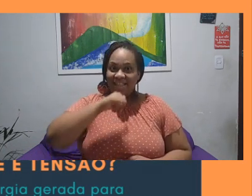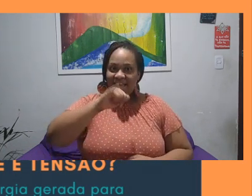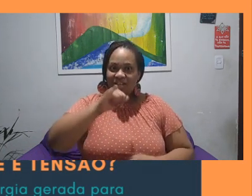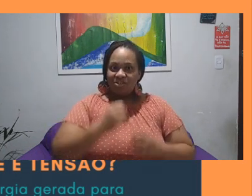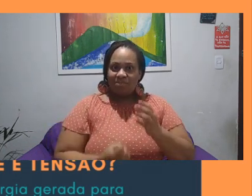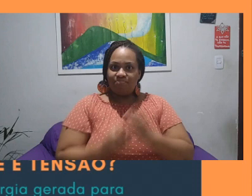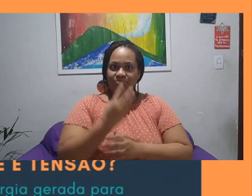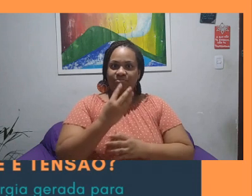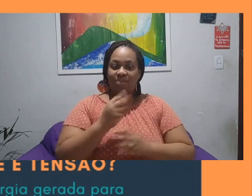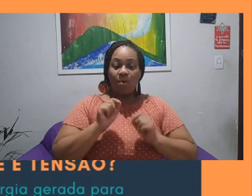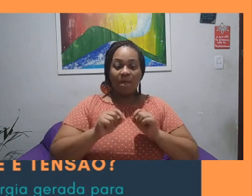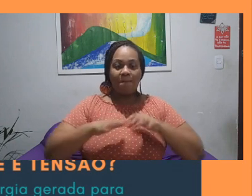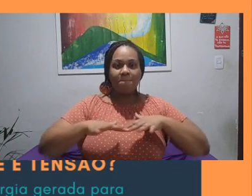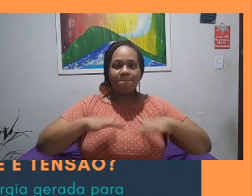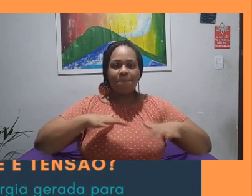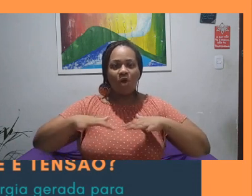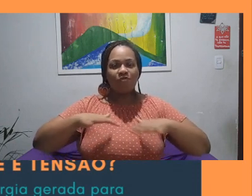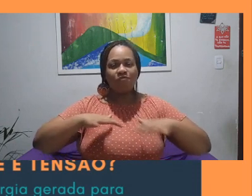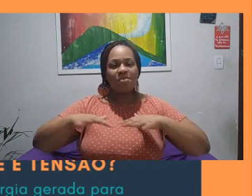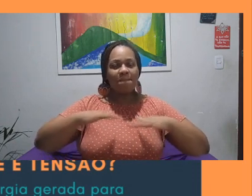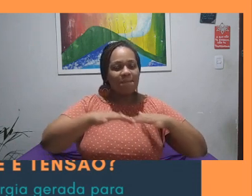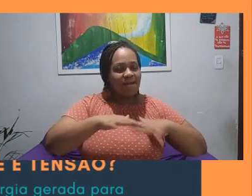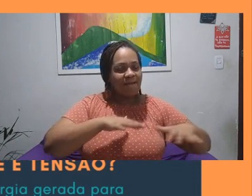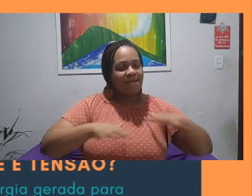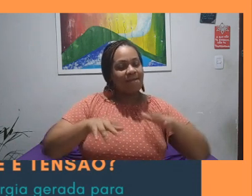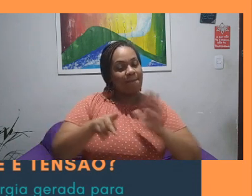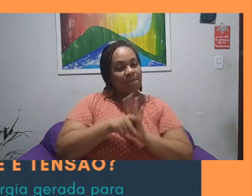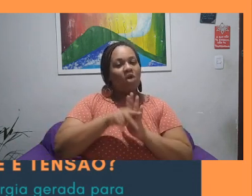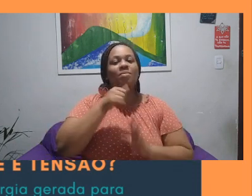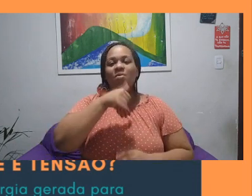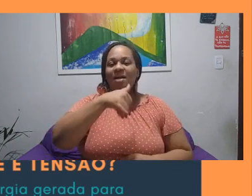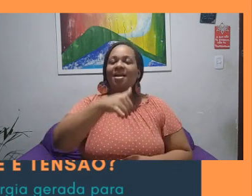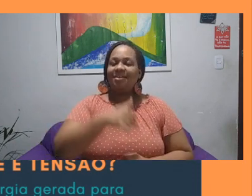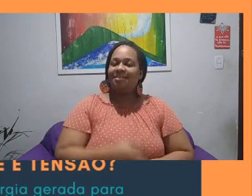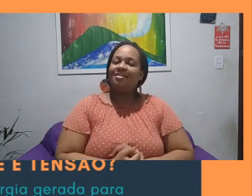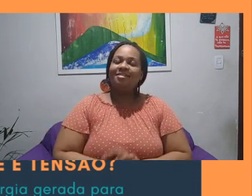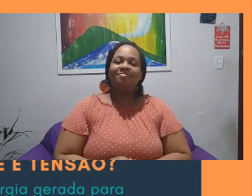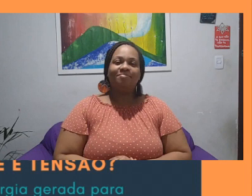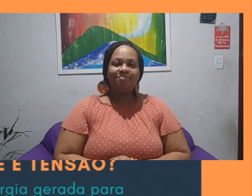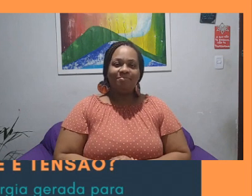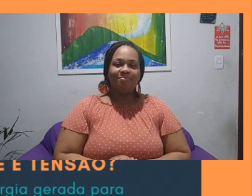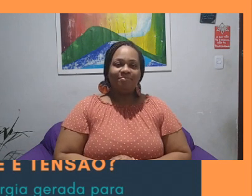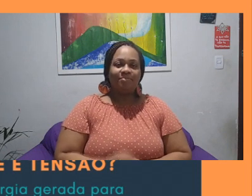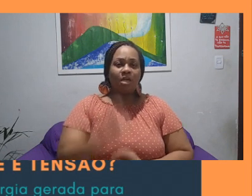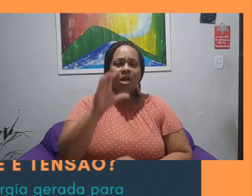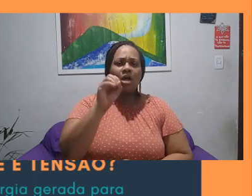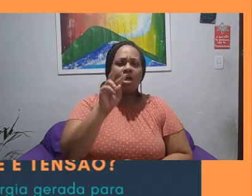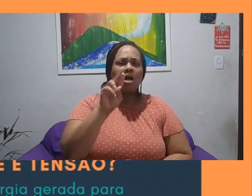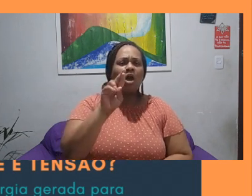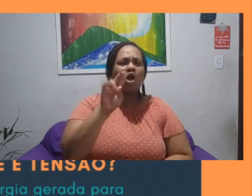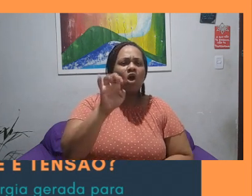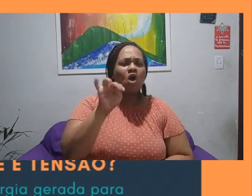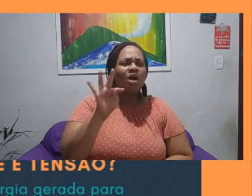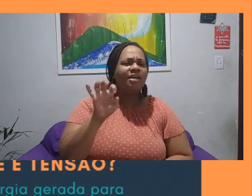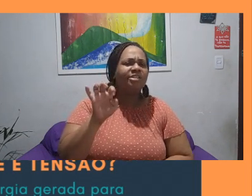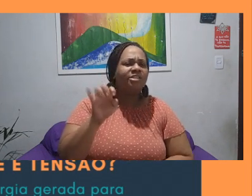É a energia gerada para movimentar uma carga elétrica. Muito bem. E o que é